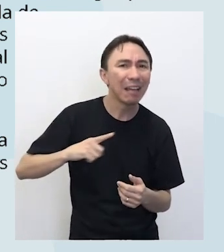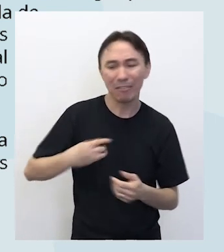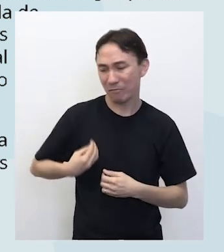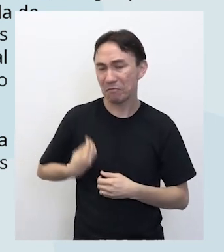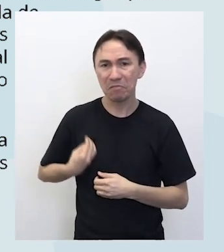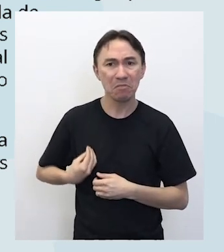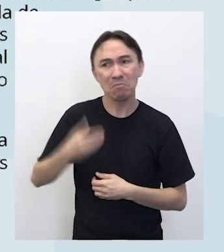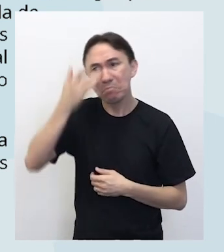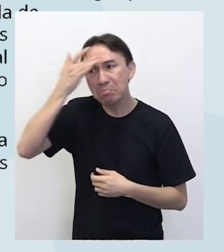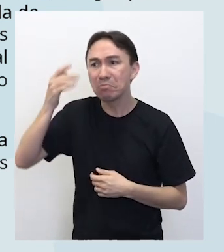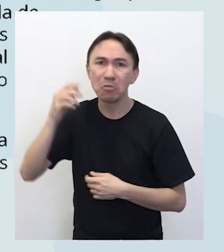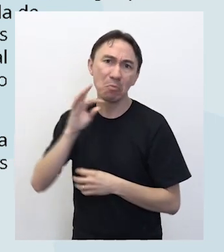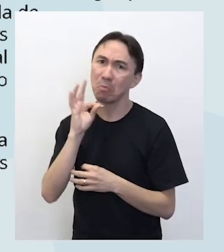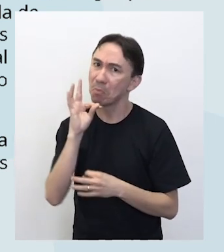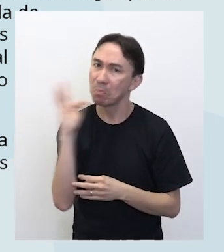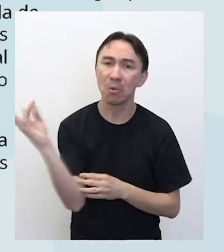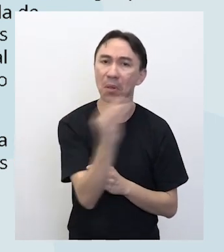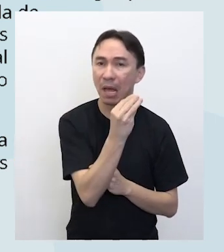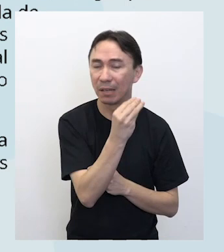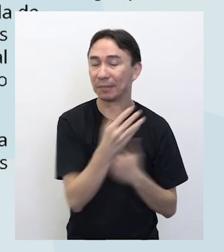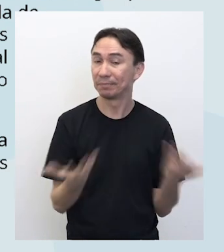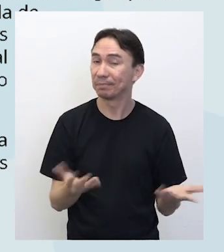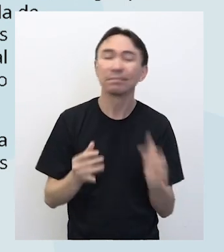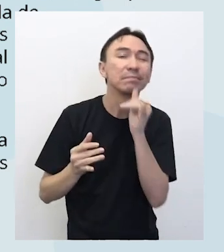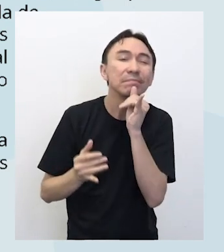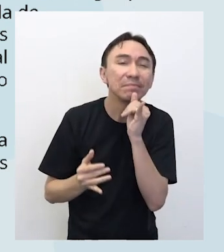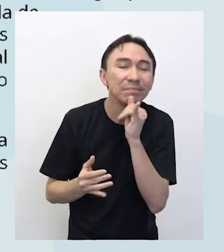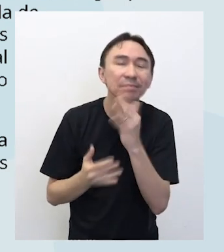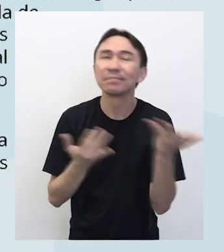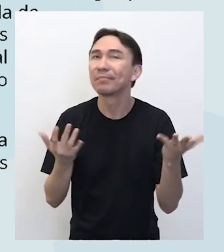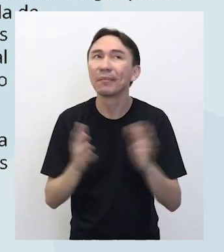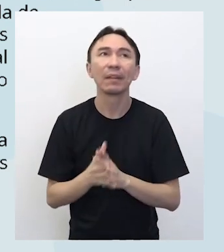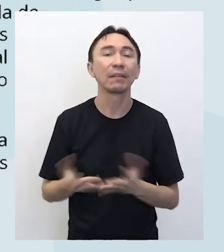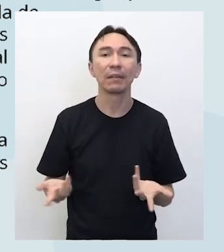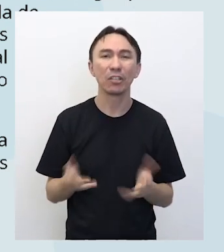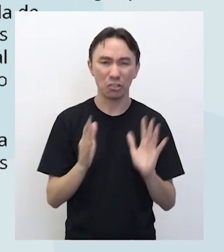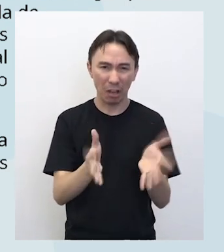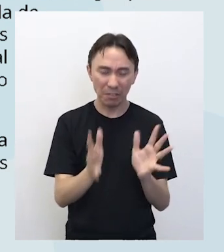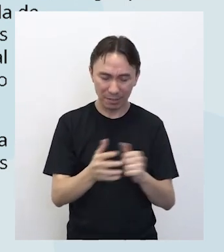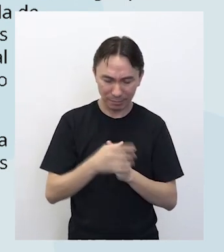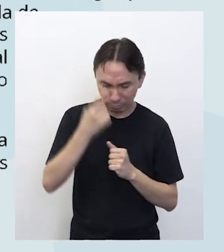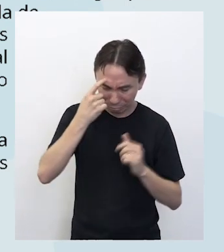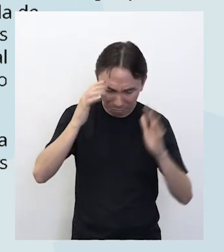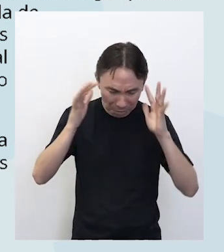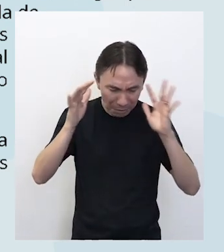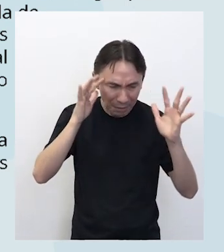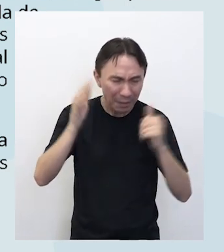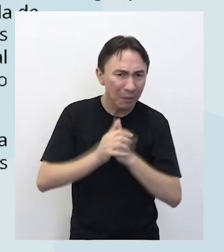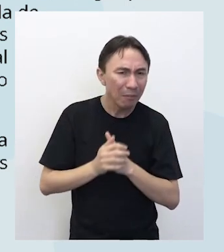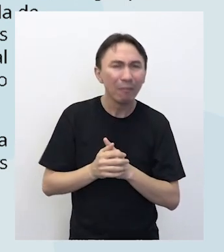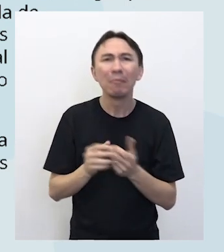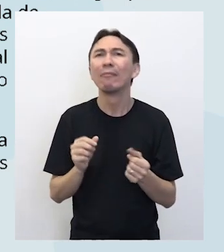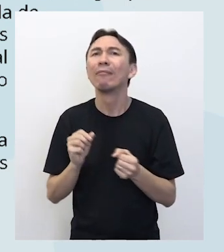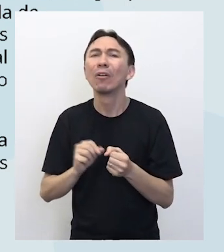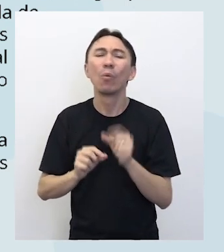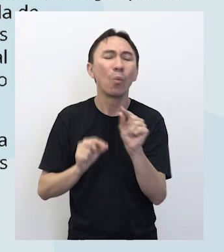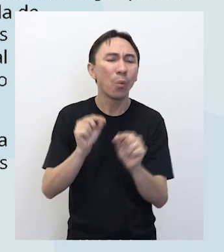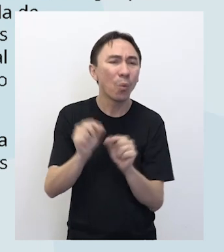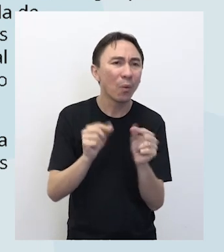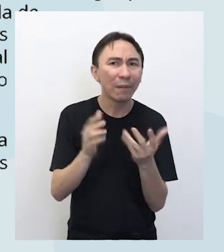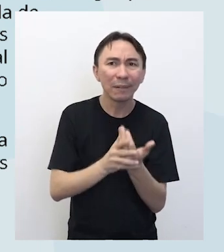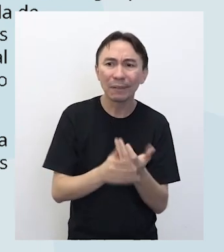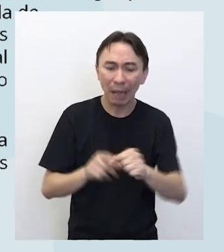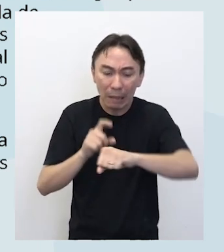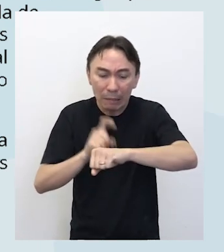qualquer pessoa. Por exemplo, quem nunca se perguntou várias vezes sobre o que fazer para ganhar mais